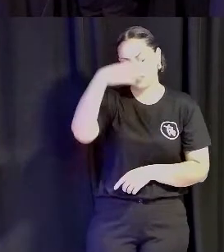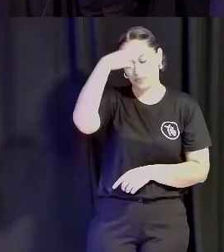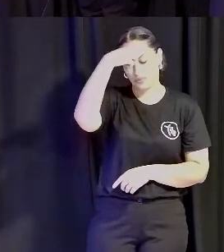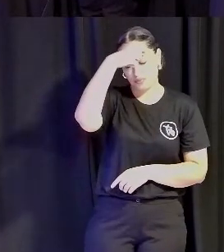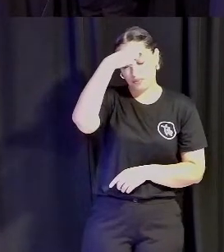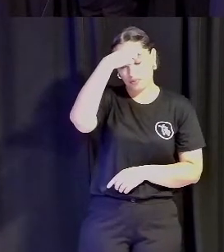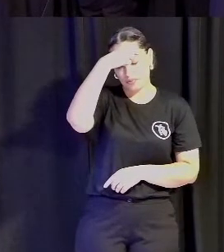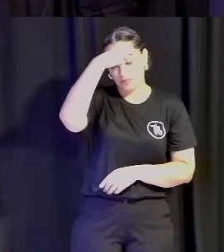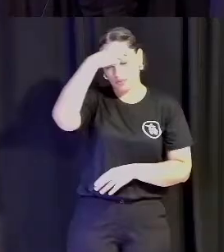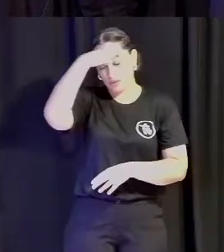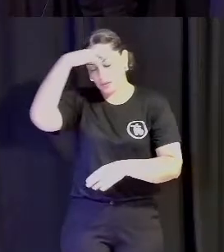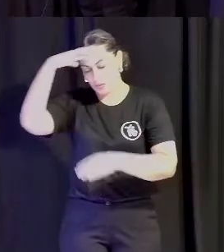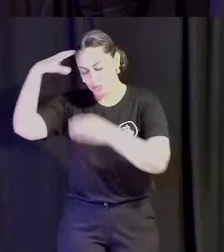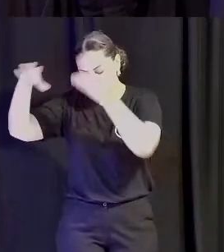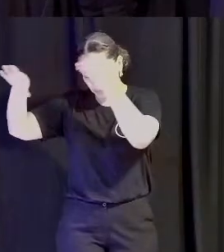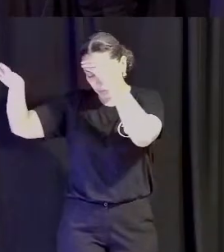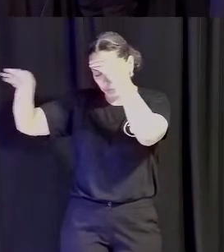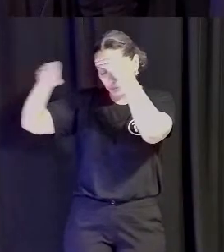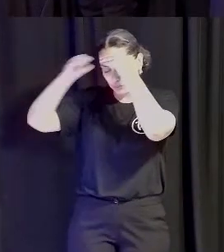de Ti.